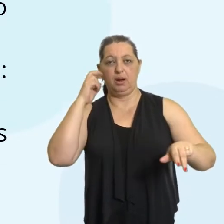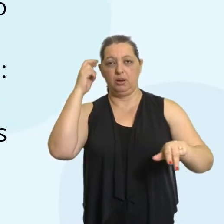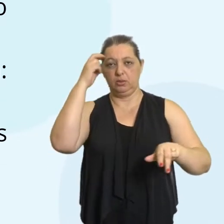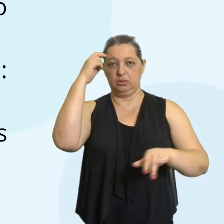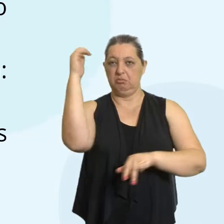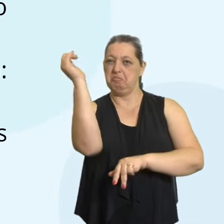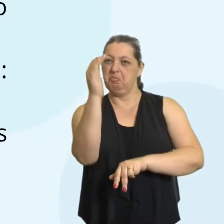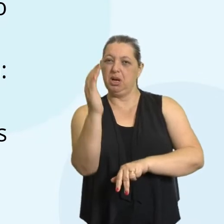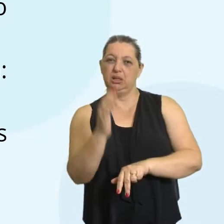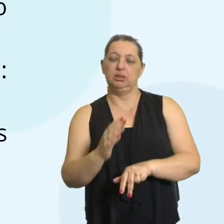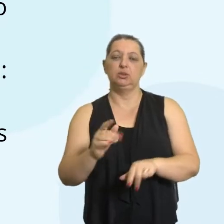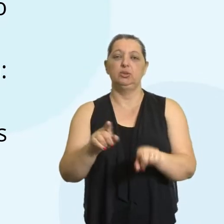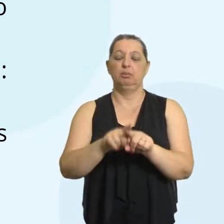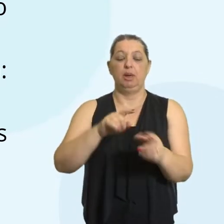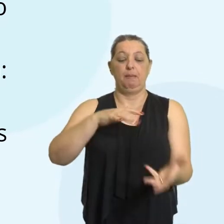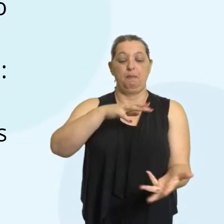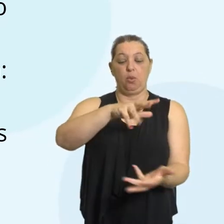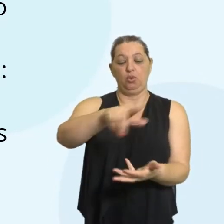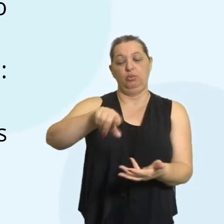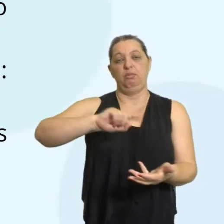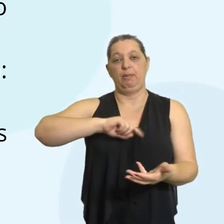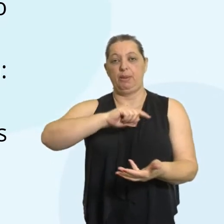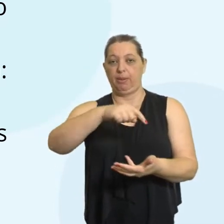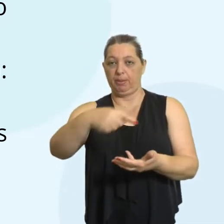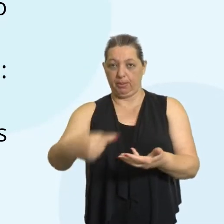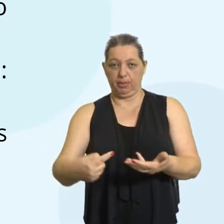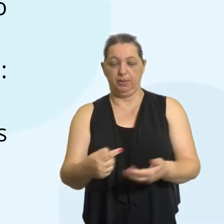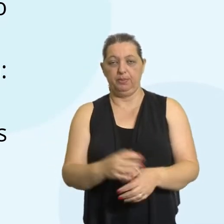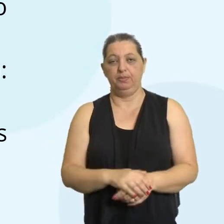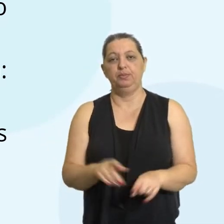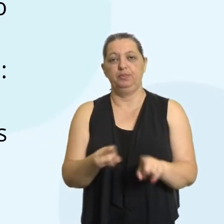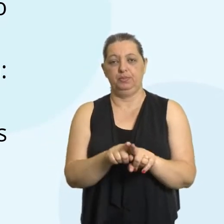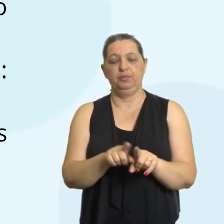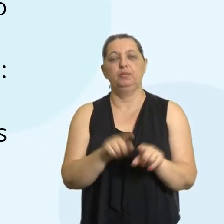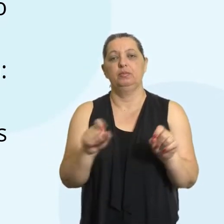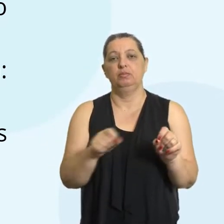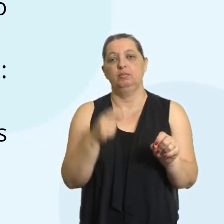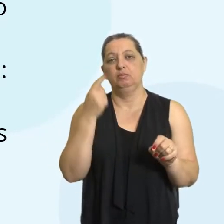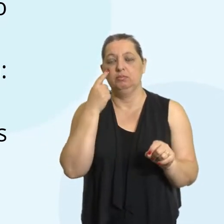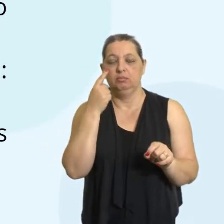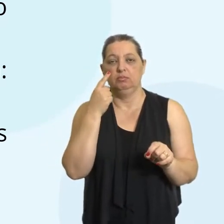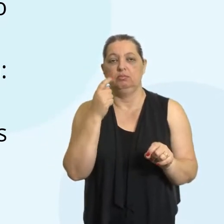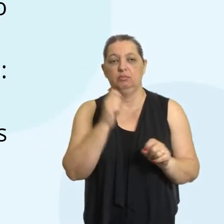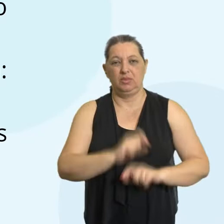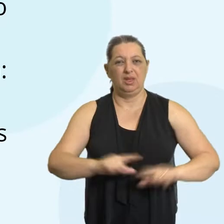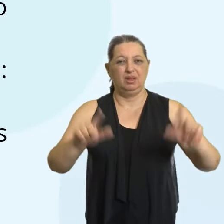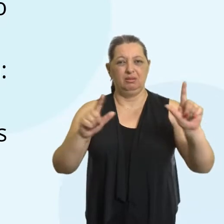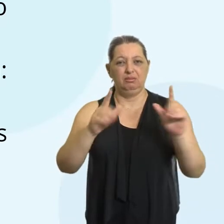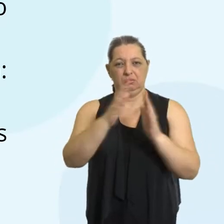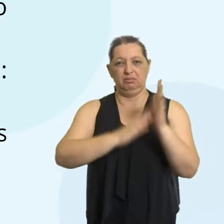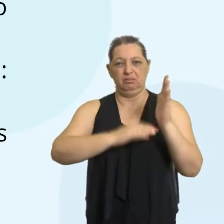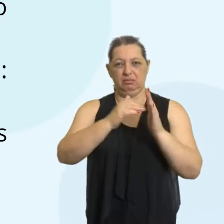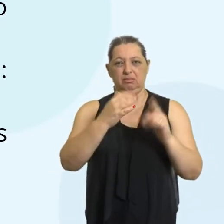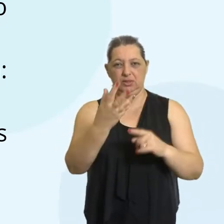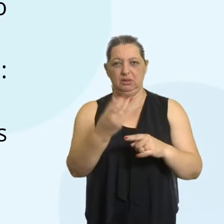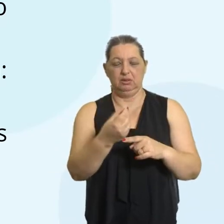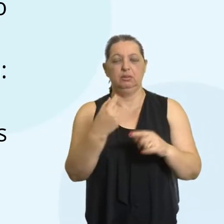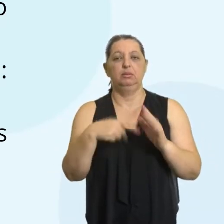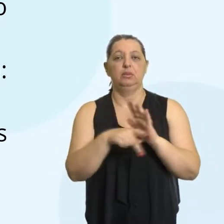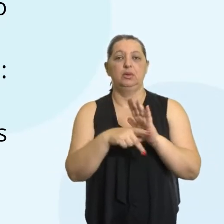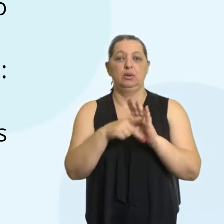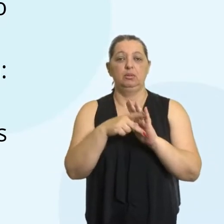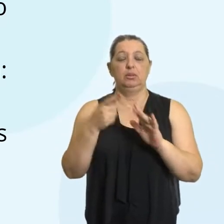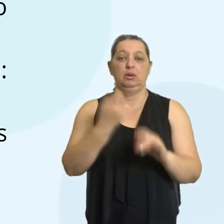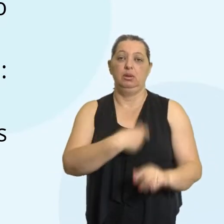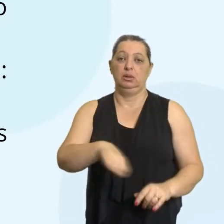e aí se nós fossemos trabalhasse unidade curricular com quadro lá que a gente acabou de ver a gente poderia falar e de tradições culturais